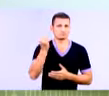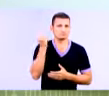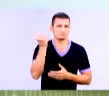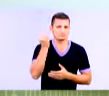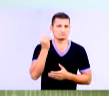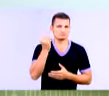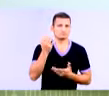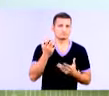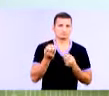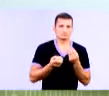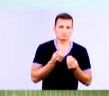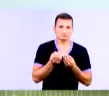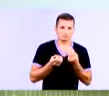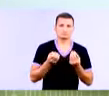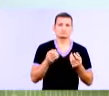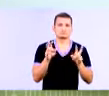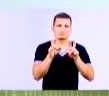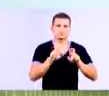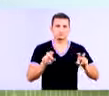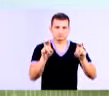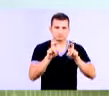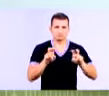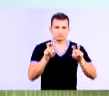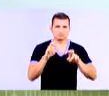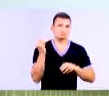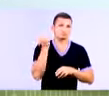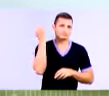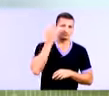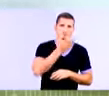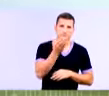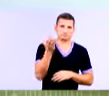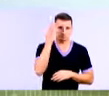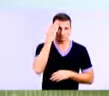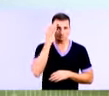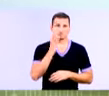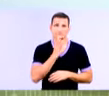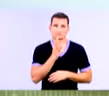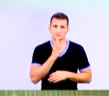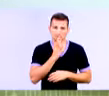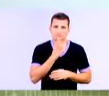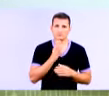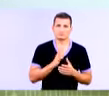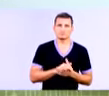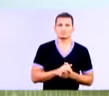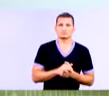dominar o mundo da informática, o quão importante é você saber conhecer isso aí, é para você realmente estar